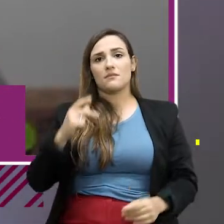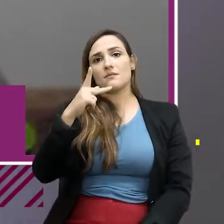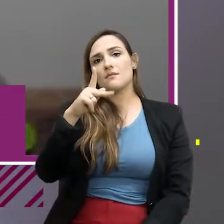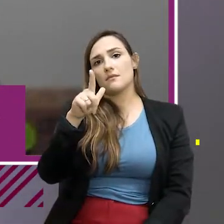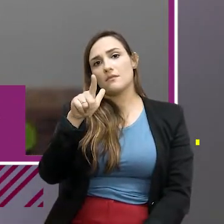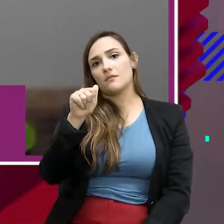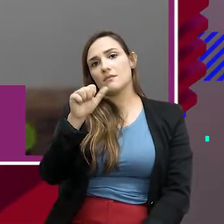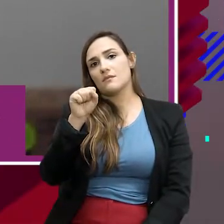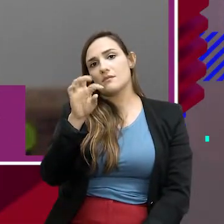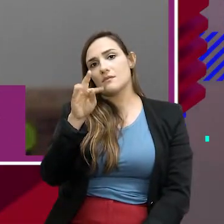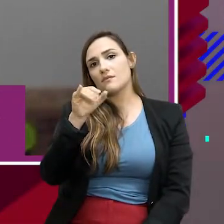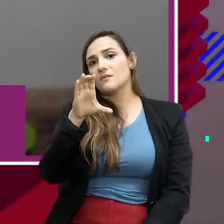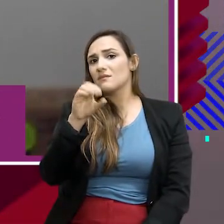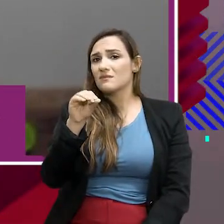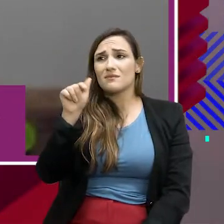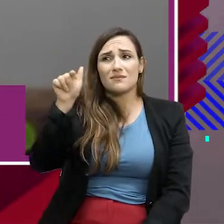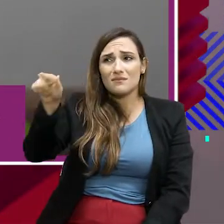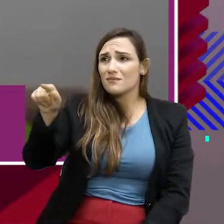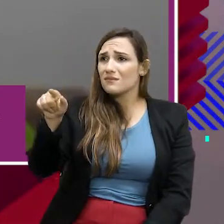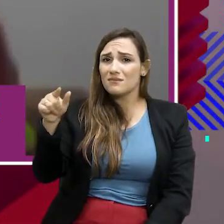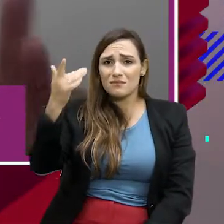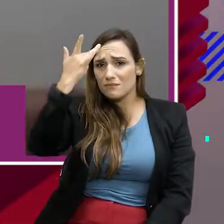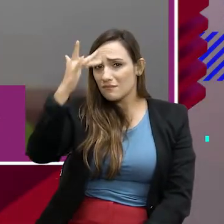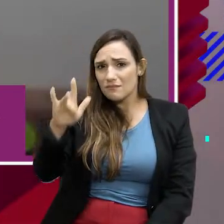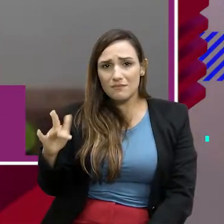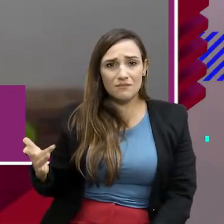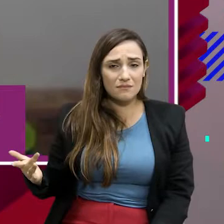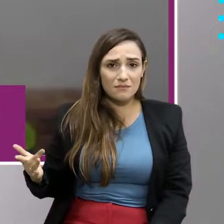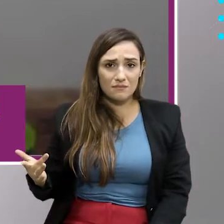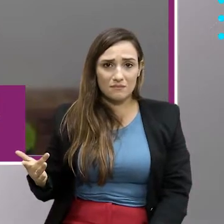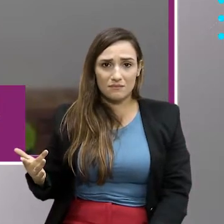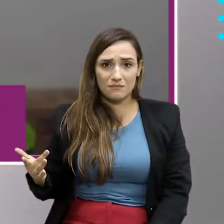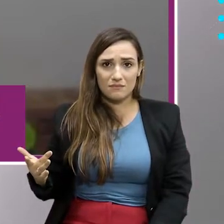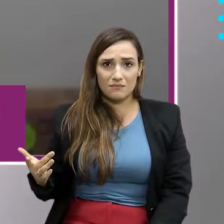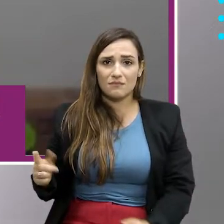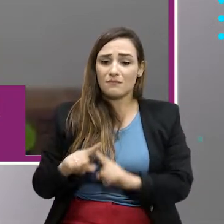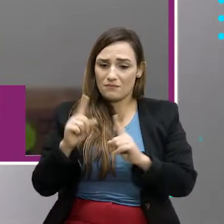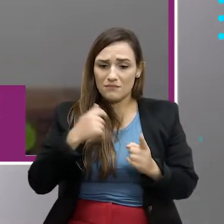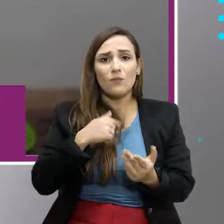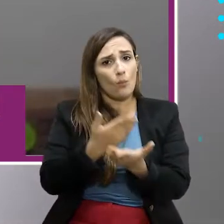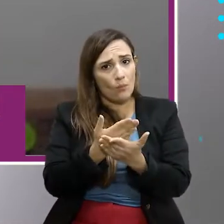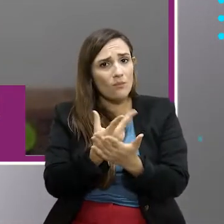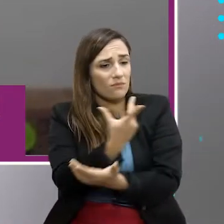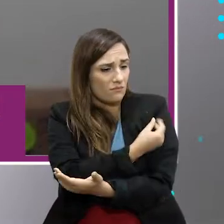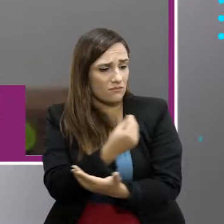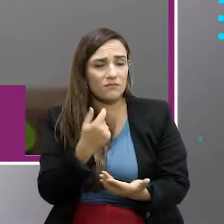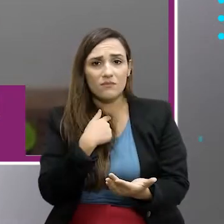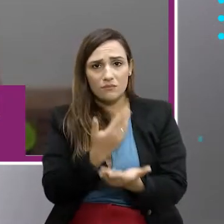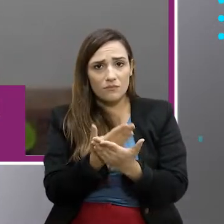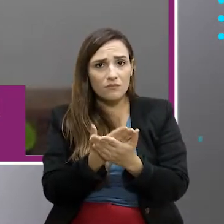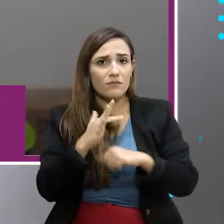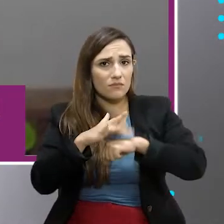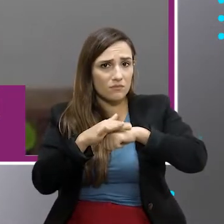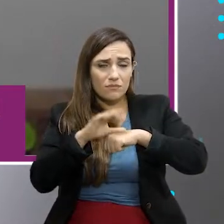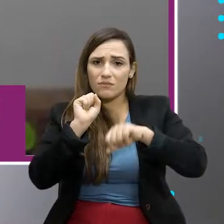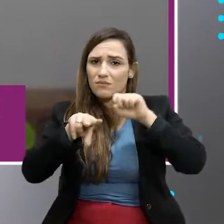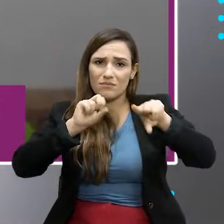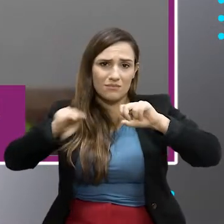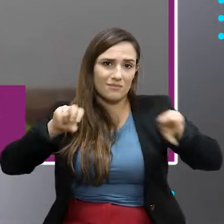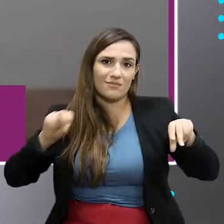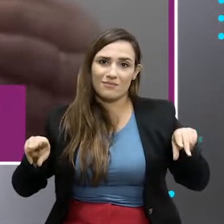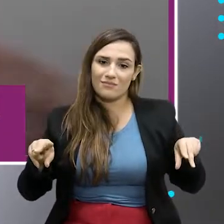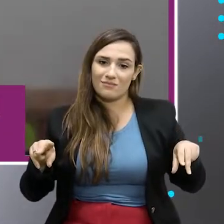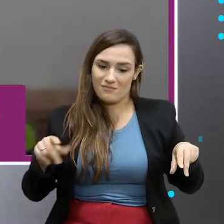Eu não entendo nada de cirurgia plástica, Lívia. Se você precisar retocar o nariz, não é comigo. Mas se você precisar de uma pessoa que estuda